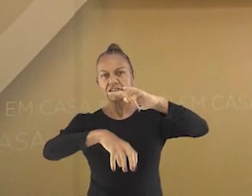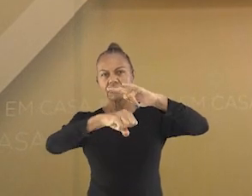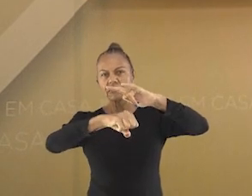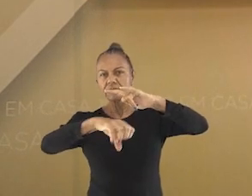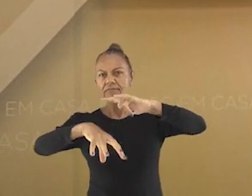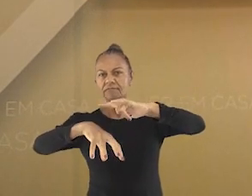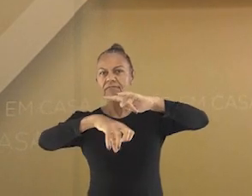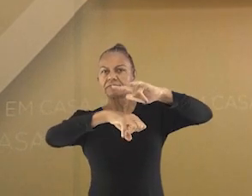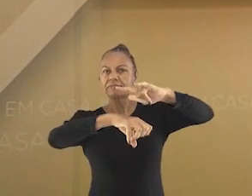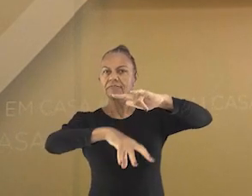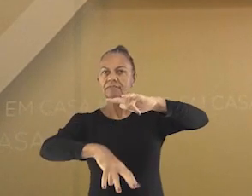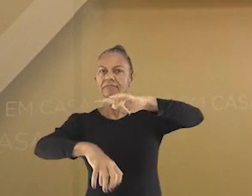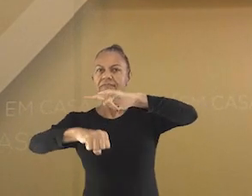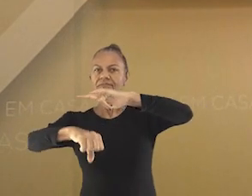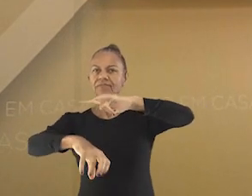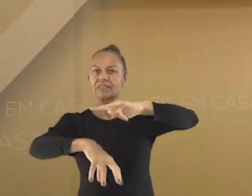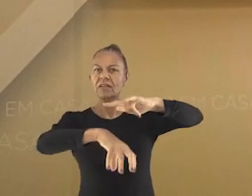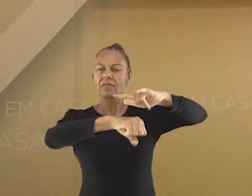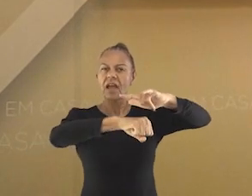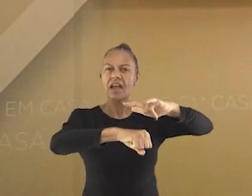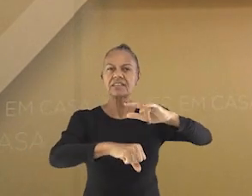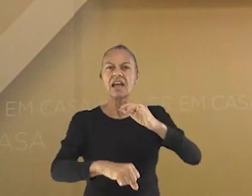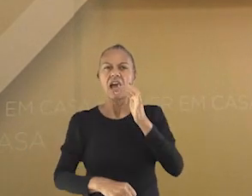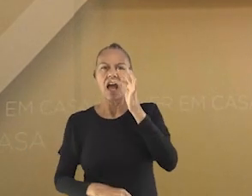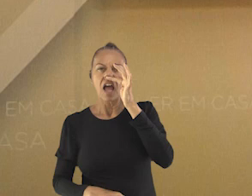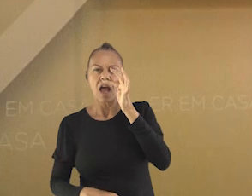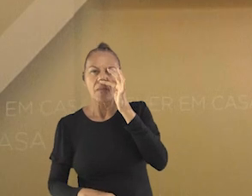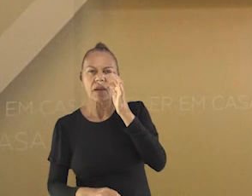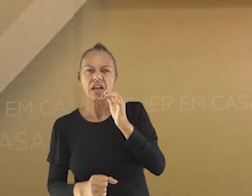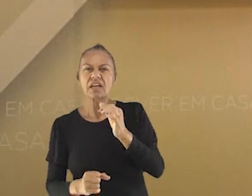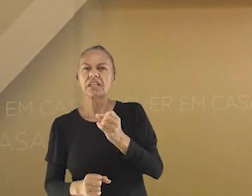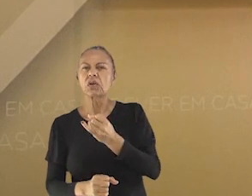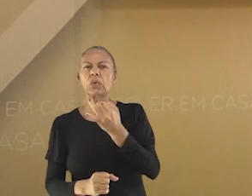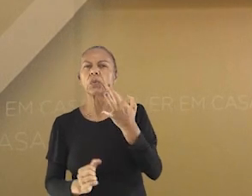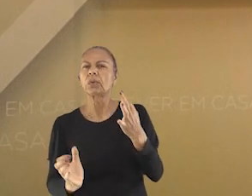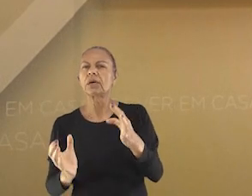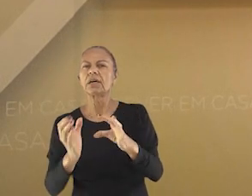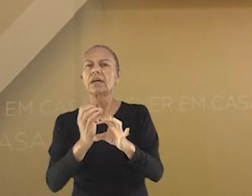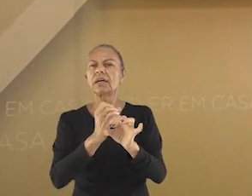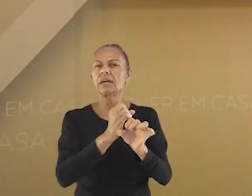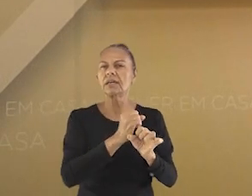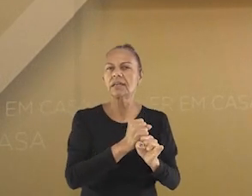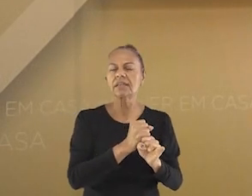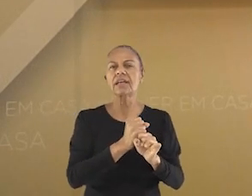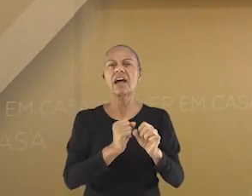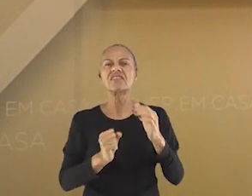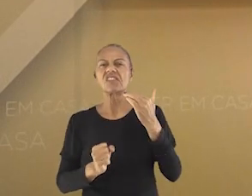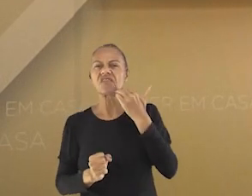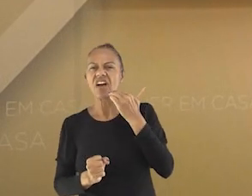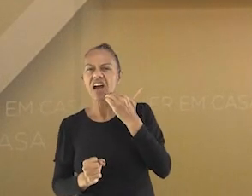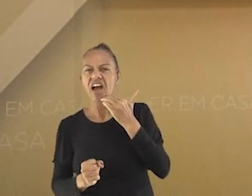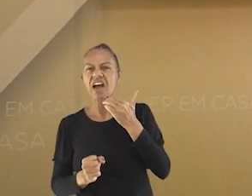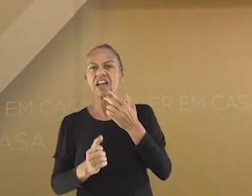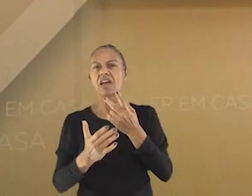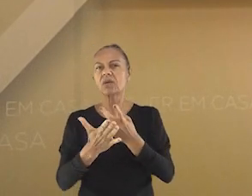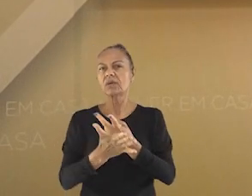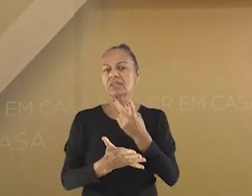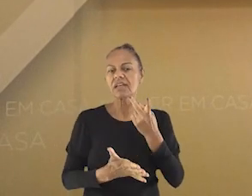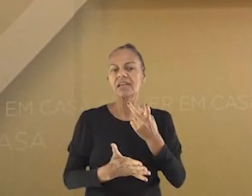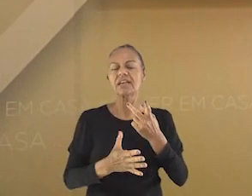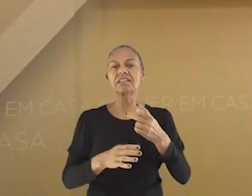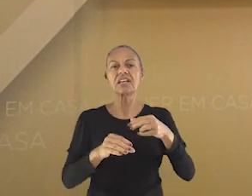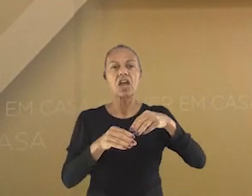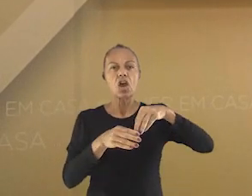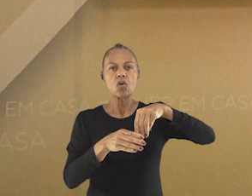desse mapeamento são realizadas contagens de plantas, identificação de falhas na lavoura e